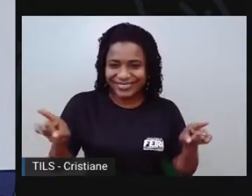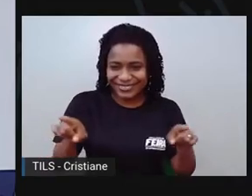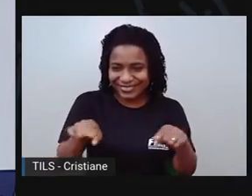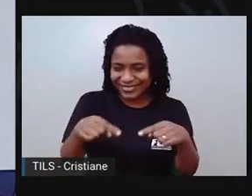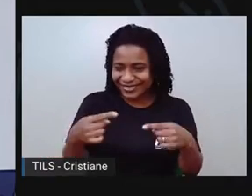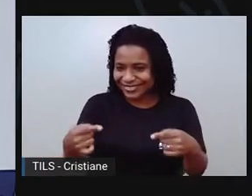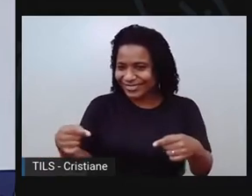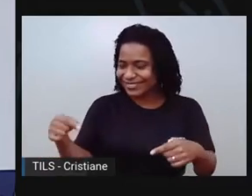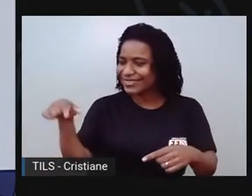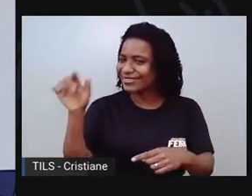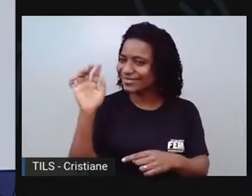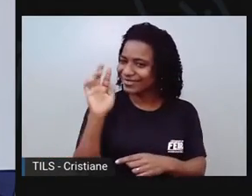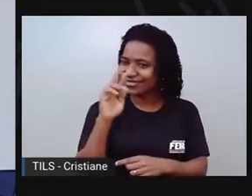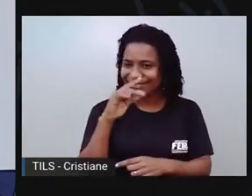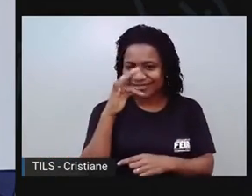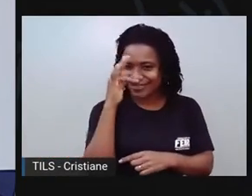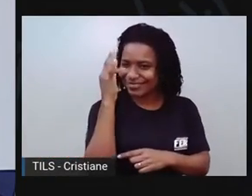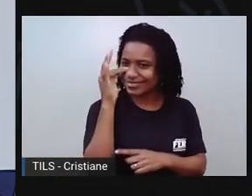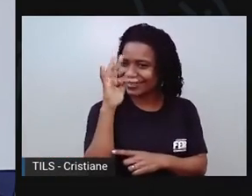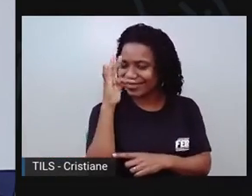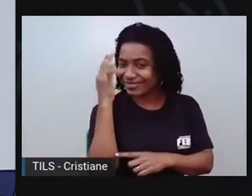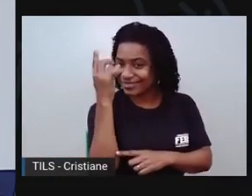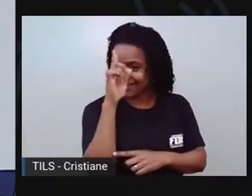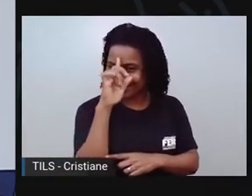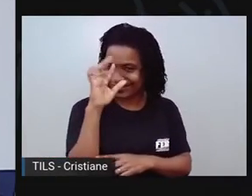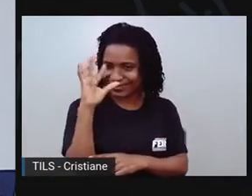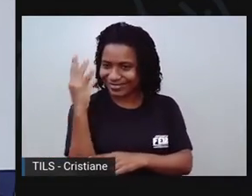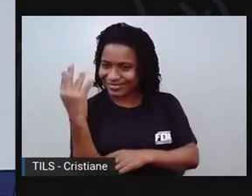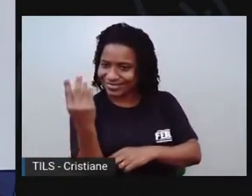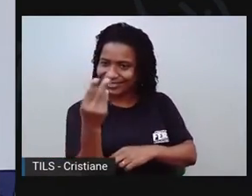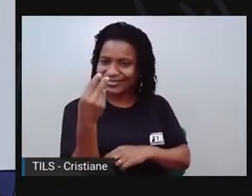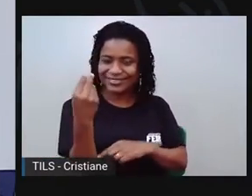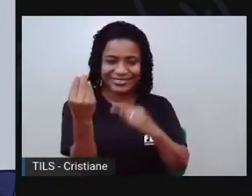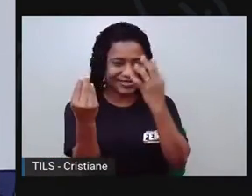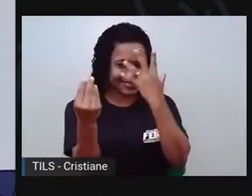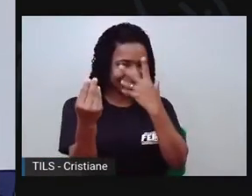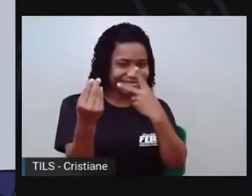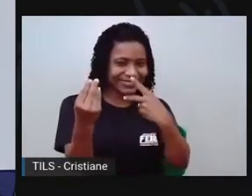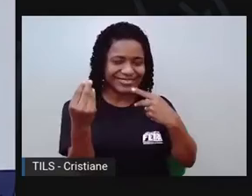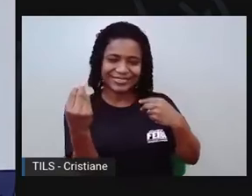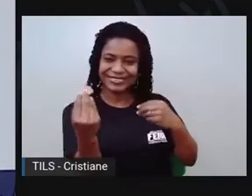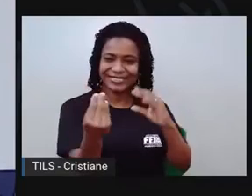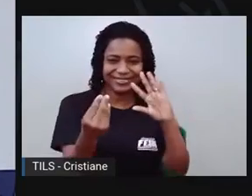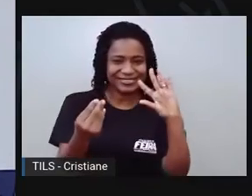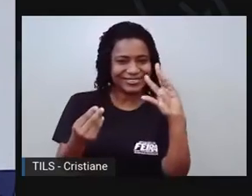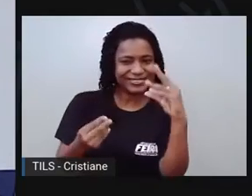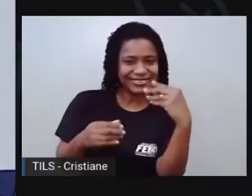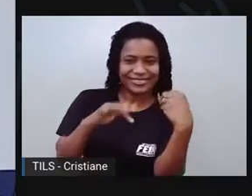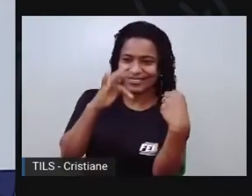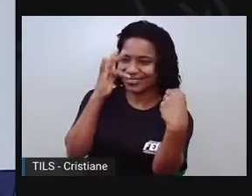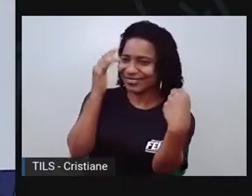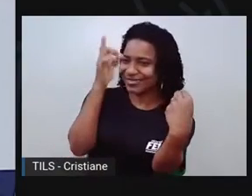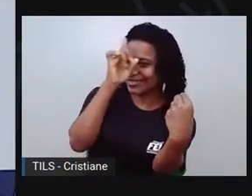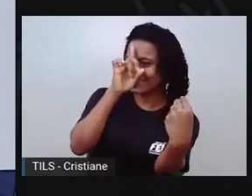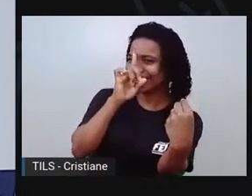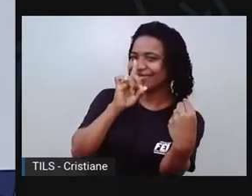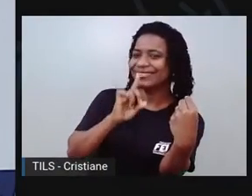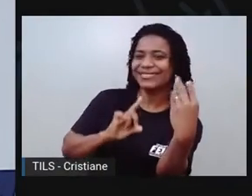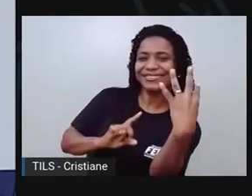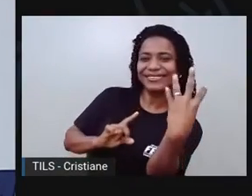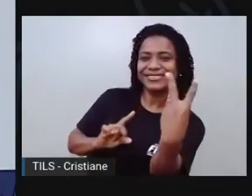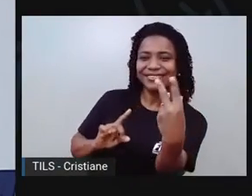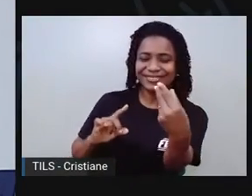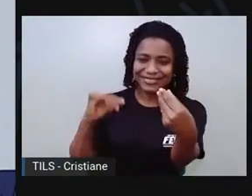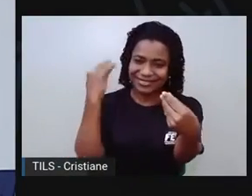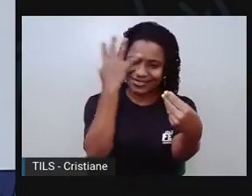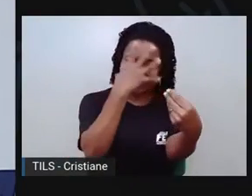Olha a rosa amarela, rosa, tão mimosa e tão bela, rosa. Olha a rosa amarela, rosa,